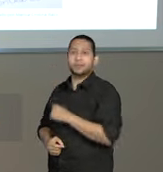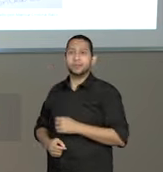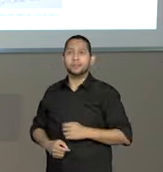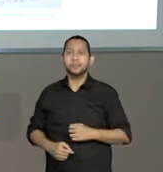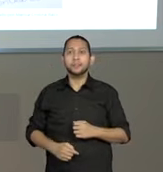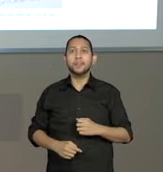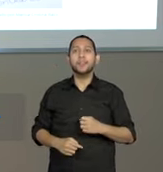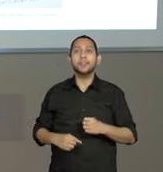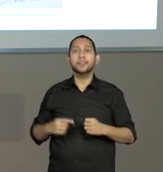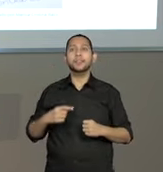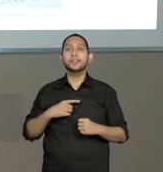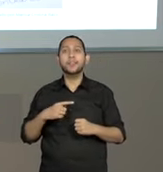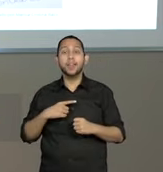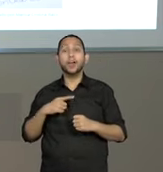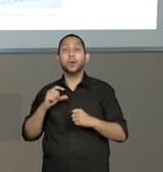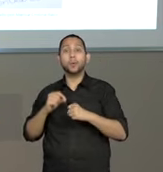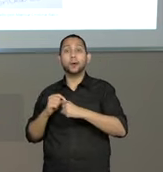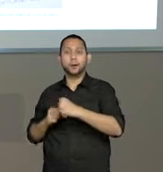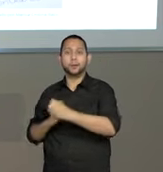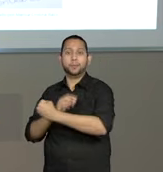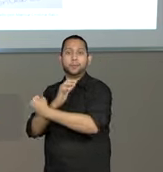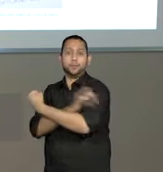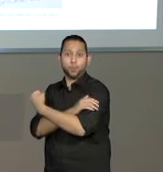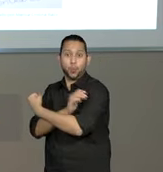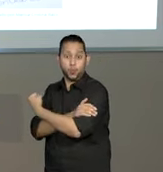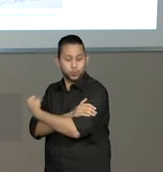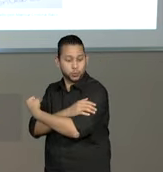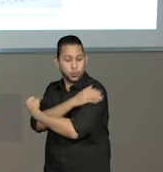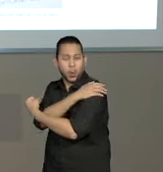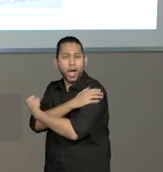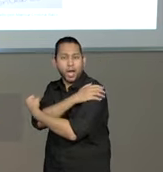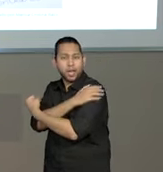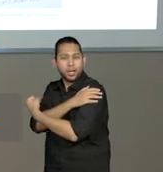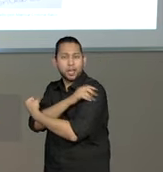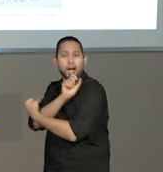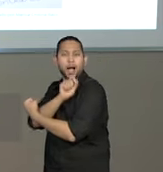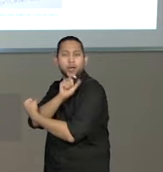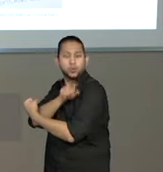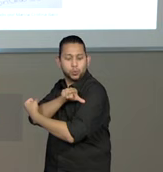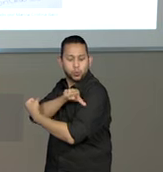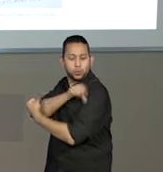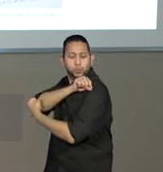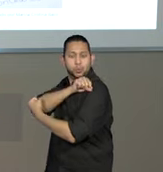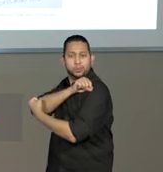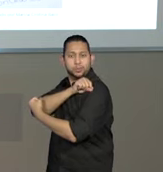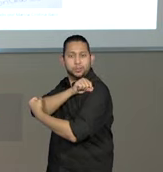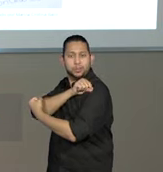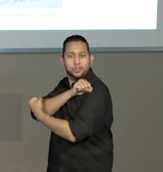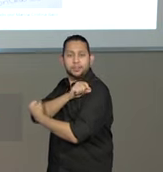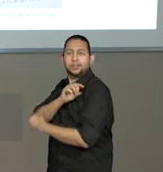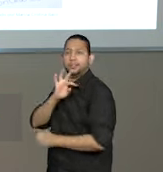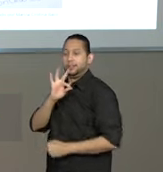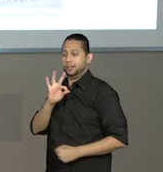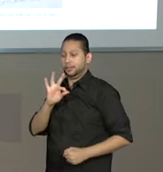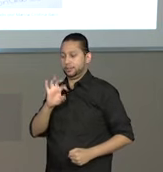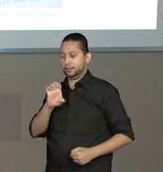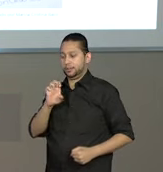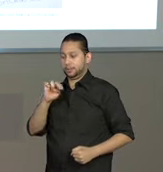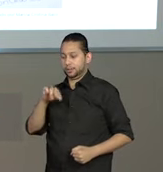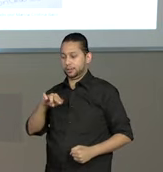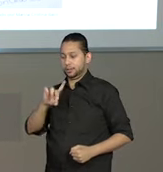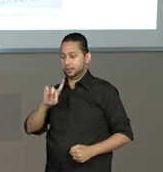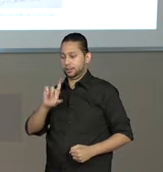pontinha do músculo. O que é isso? Isso é um tendão, tá? O